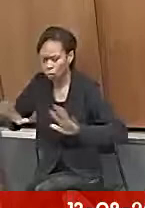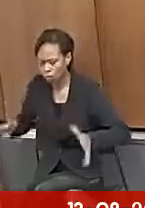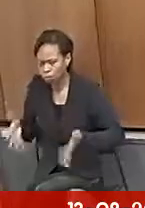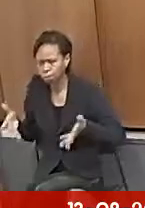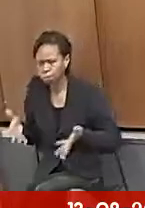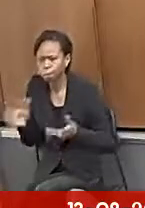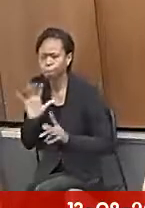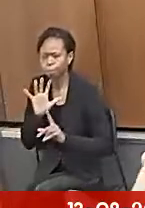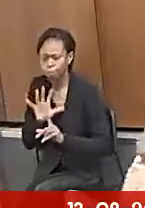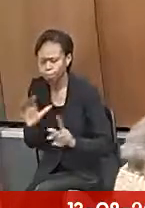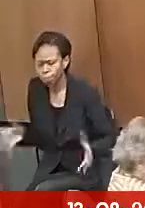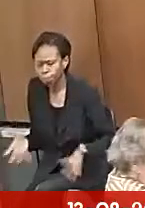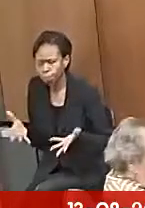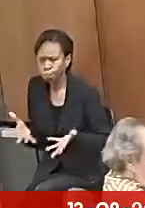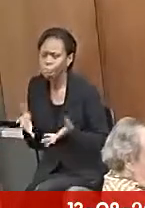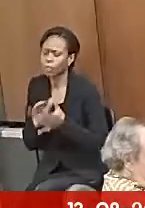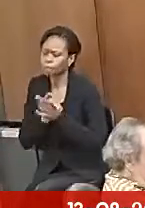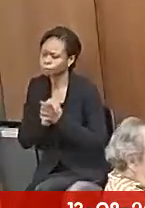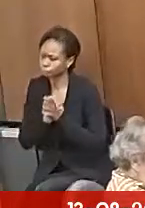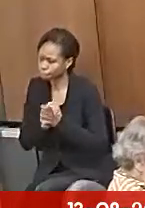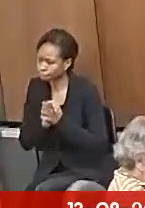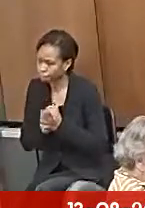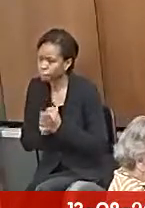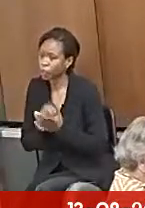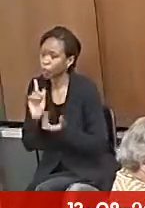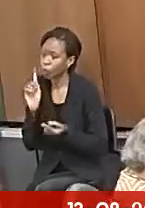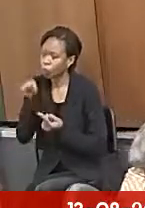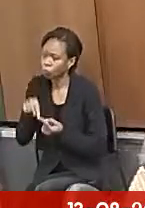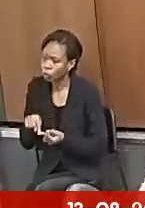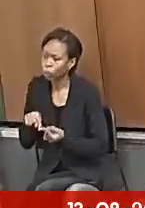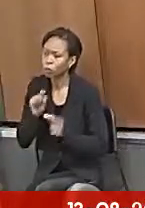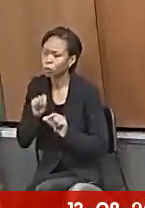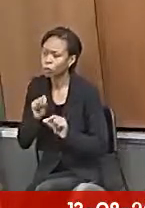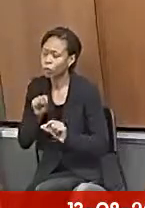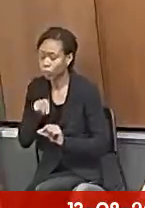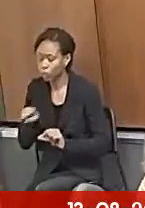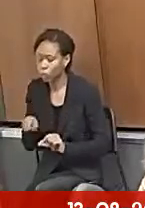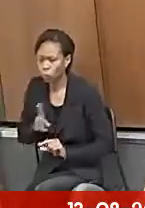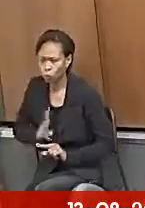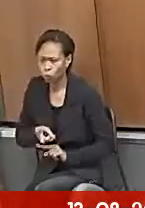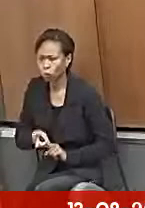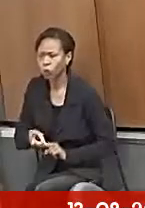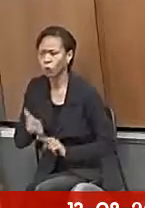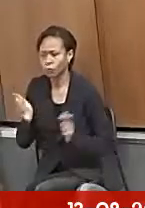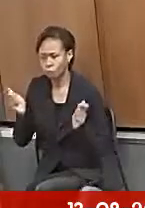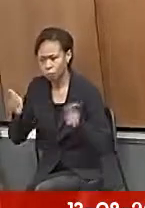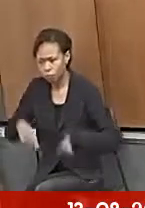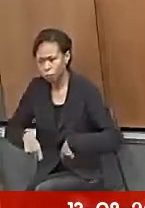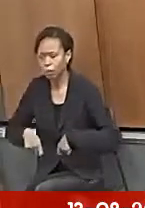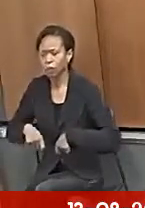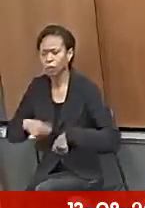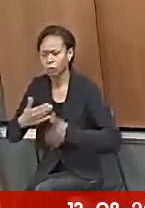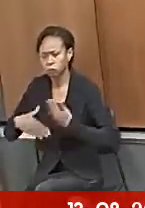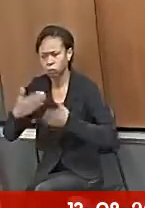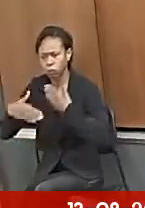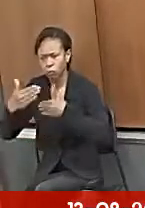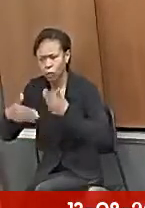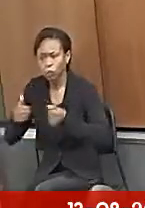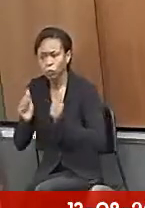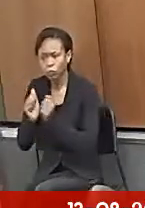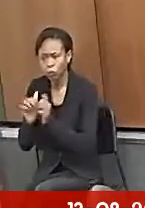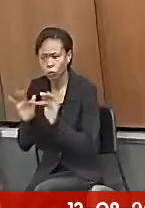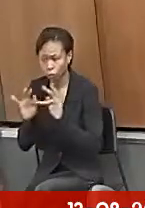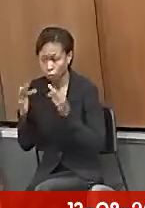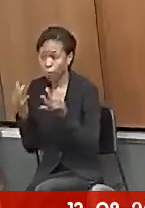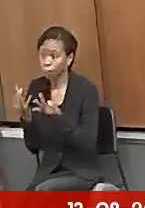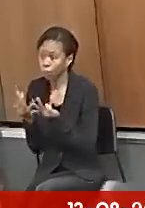nessa simples congratulação 1 pra que você continue fazendo toda essa construção ao lado da sua família